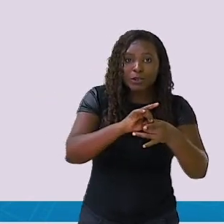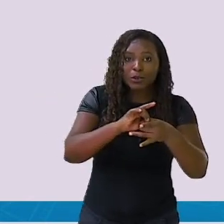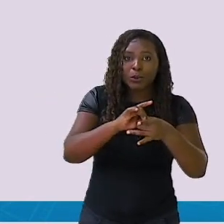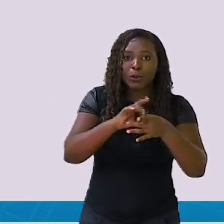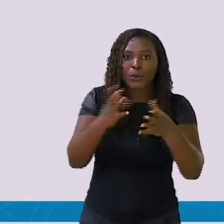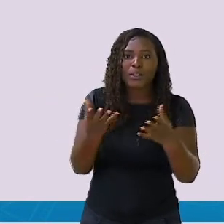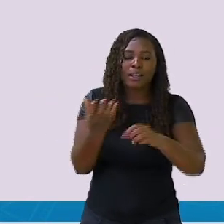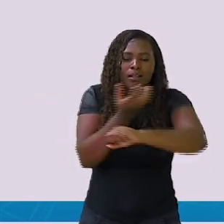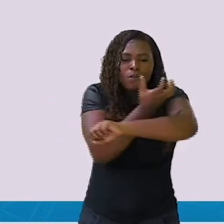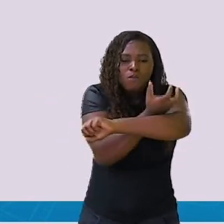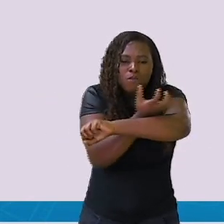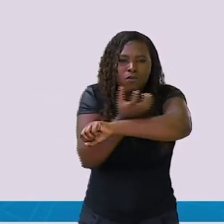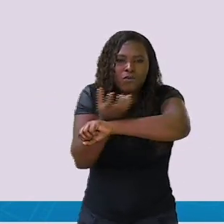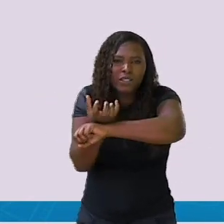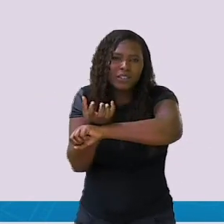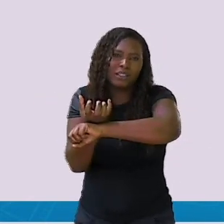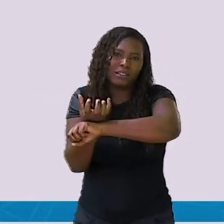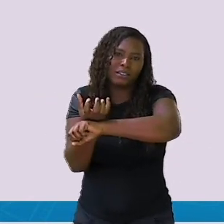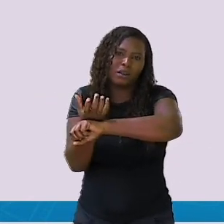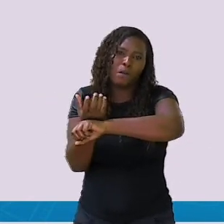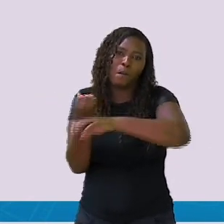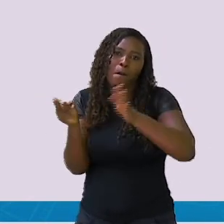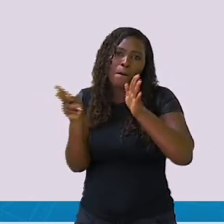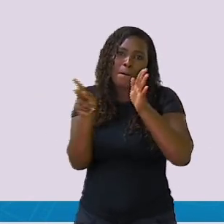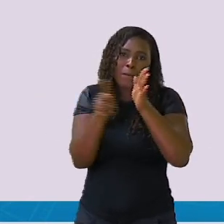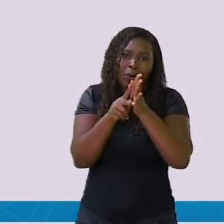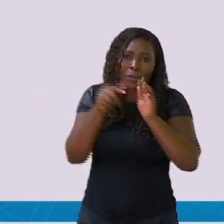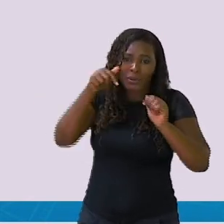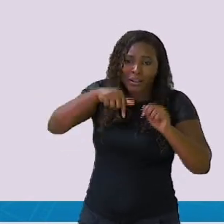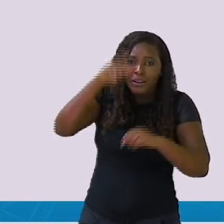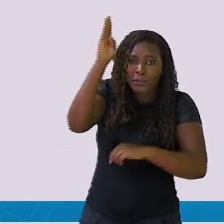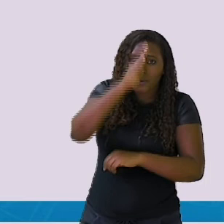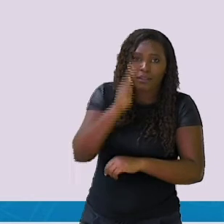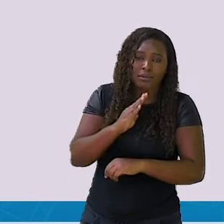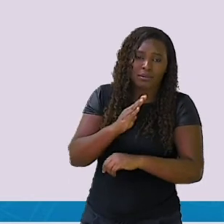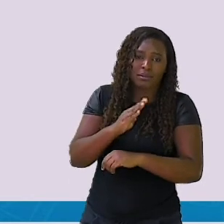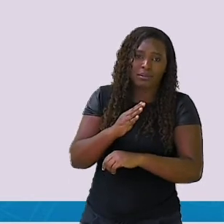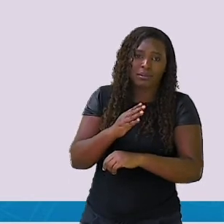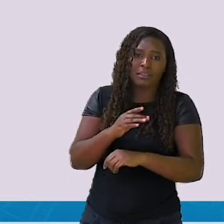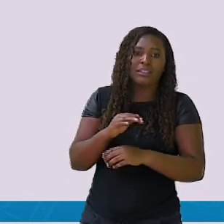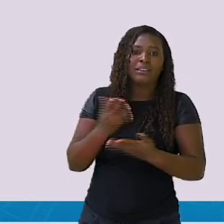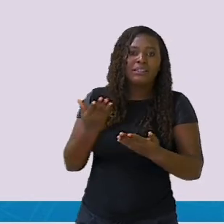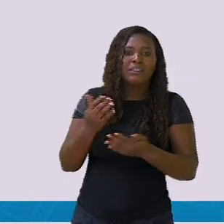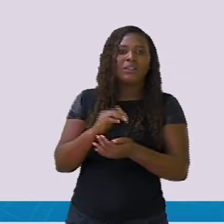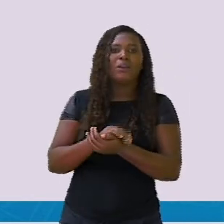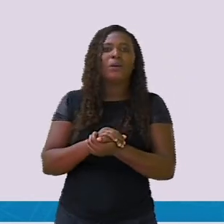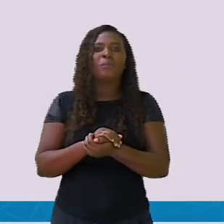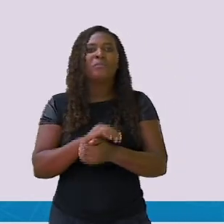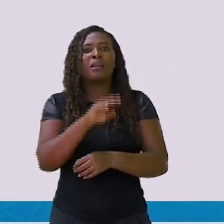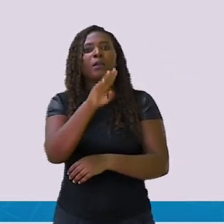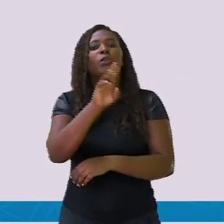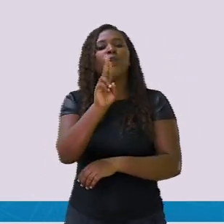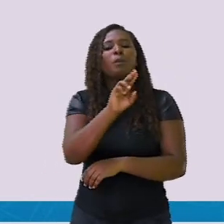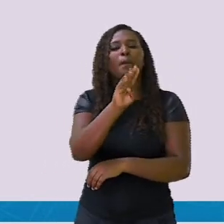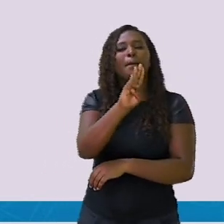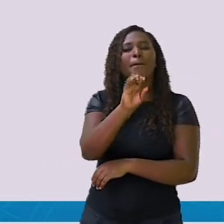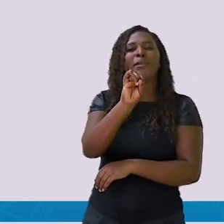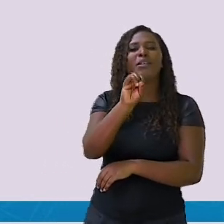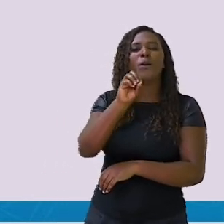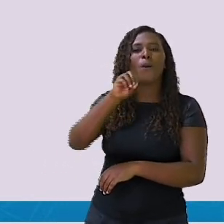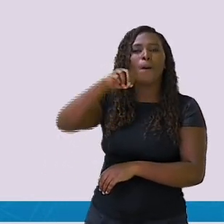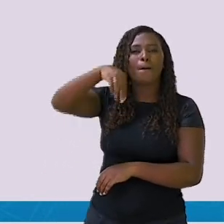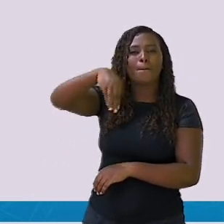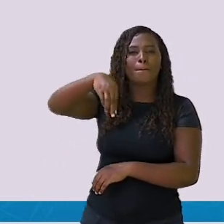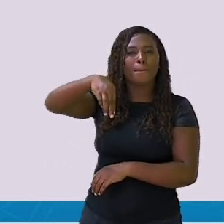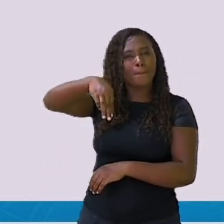vegetações brasileiras. Então, é um bom começo. Se você assistiu a aula sobre tipos de vegetação, faça um mapa mental